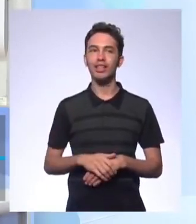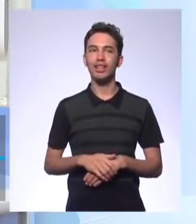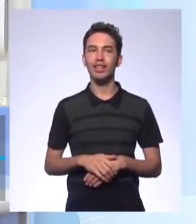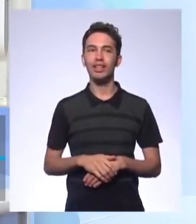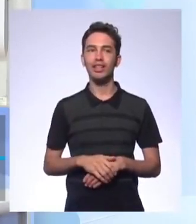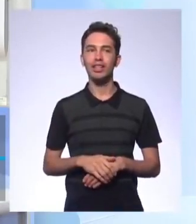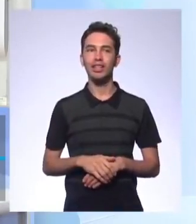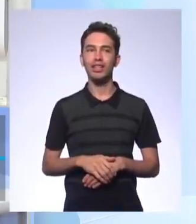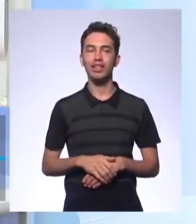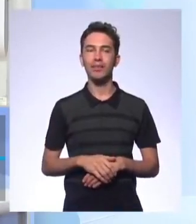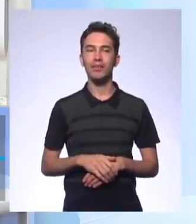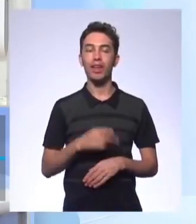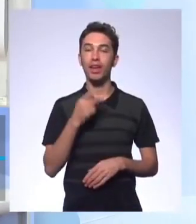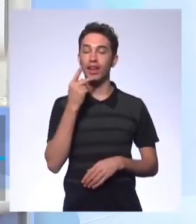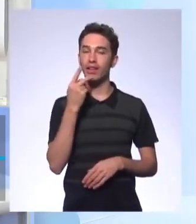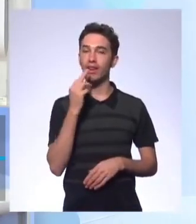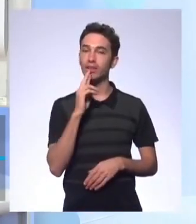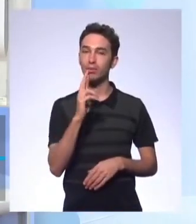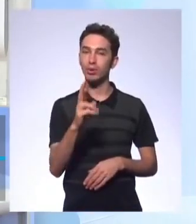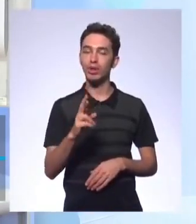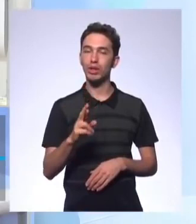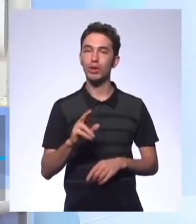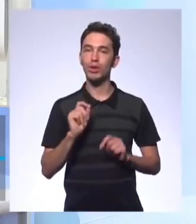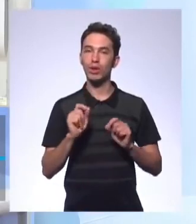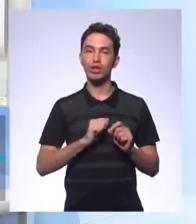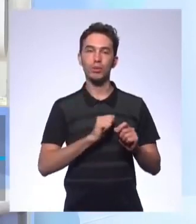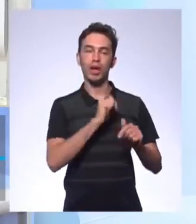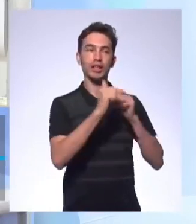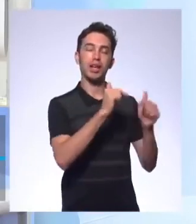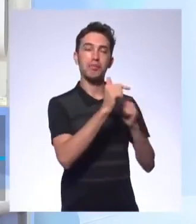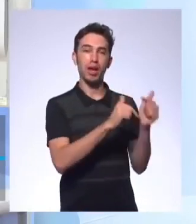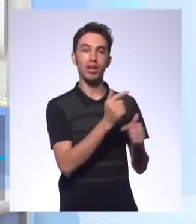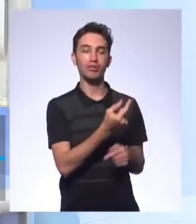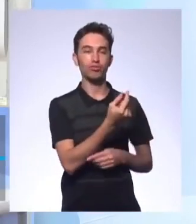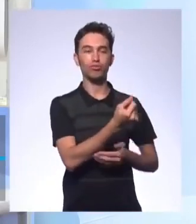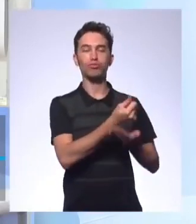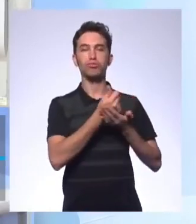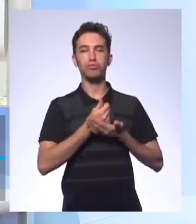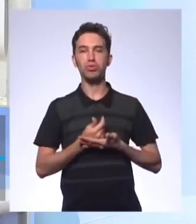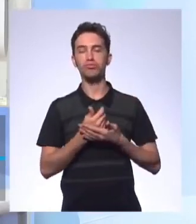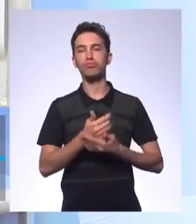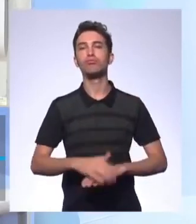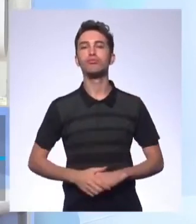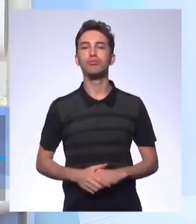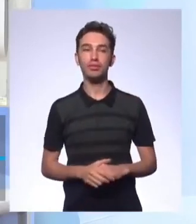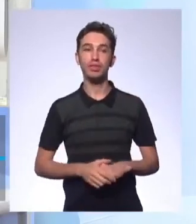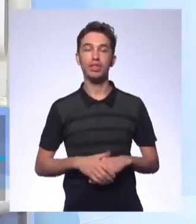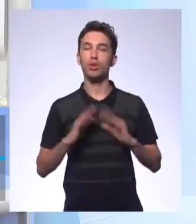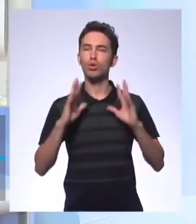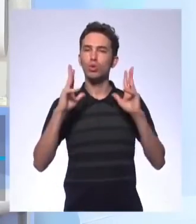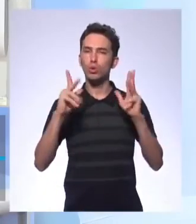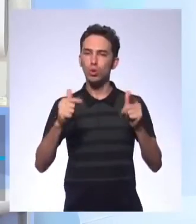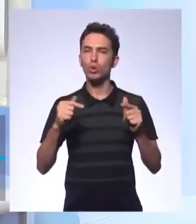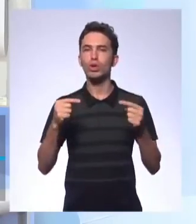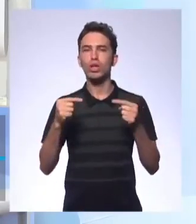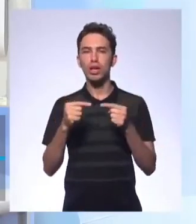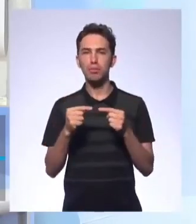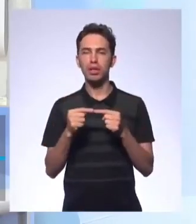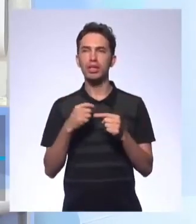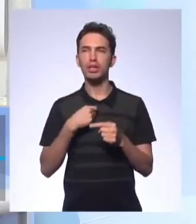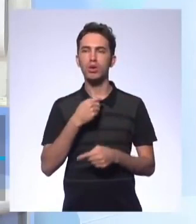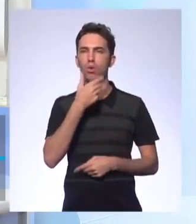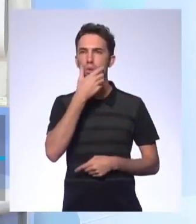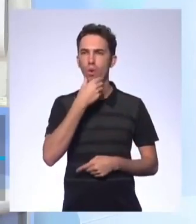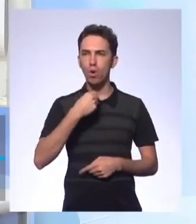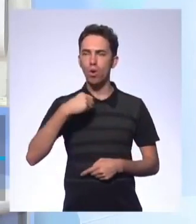porque subiu, mas ela respondeu algo em relação à atividade remunerada. Perfeito, tudo aquilo que significa, né, que ressignifica o